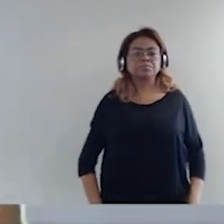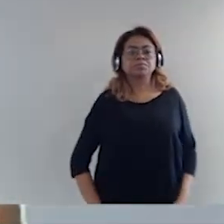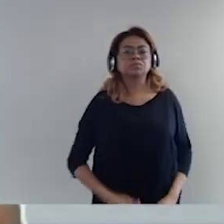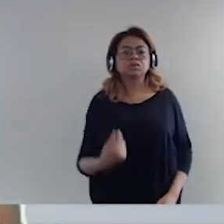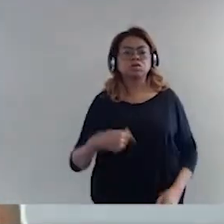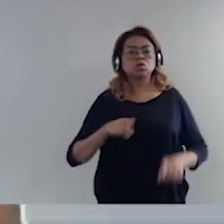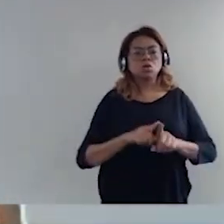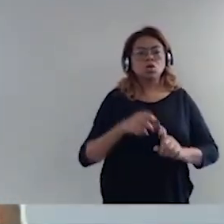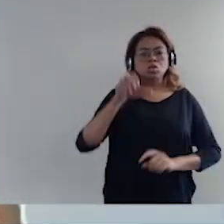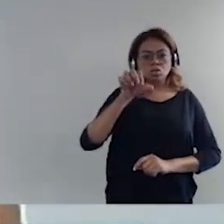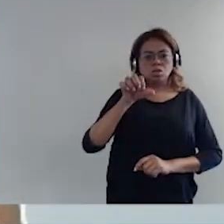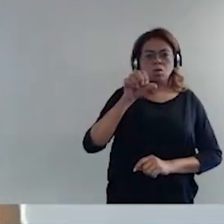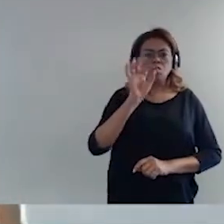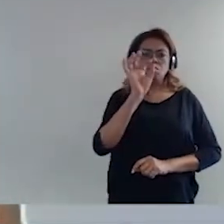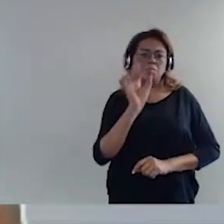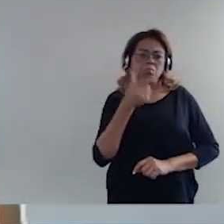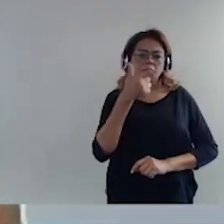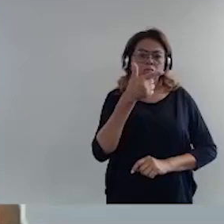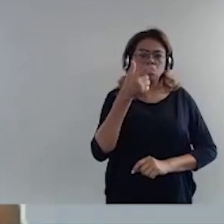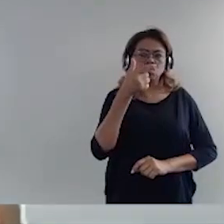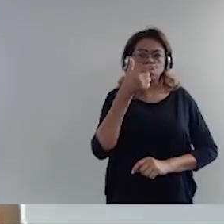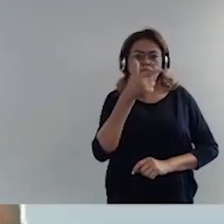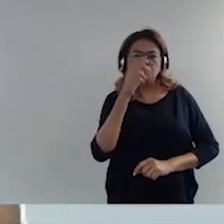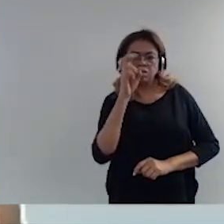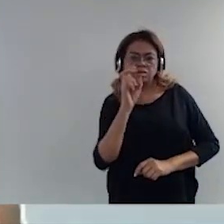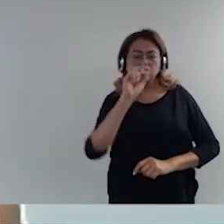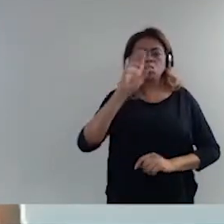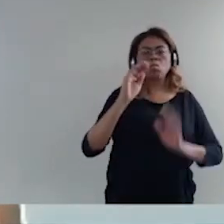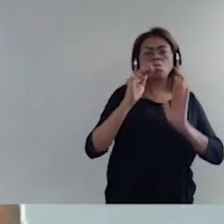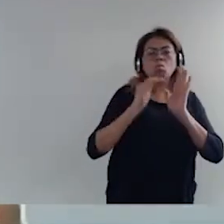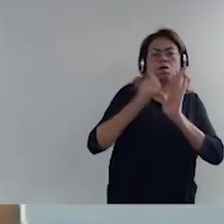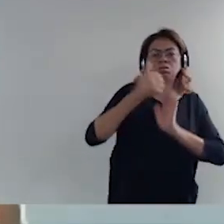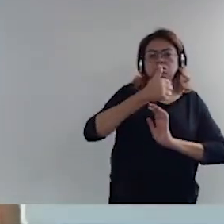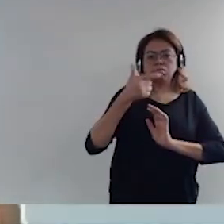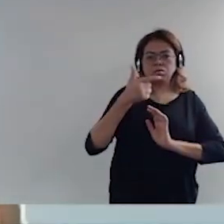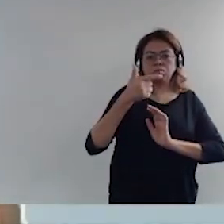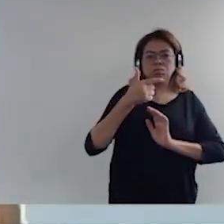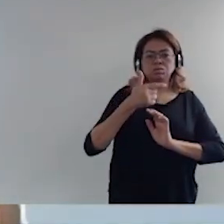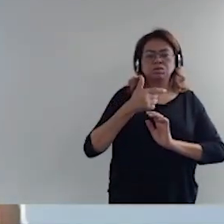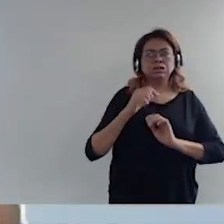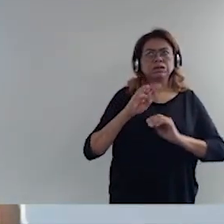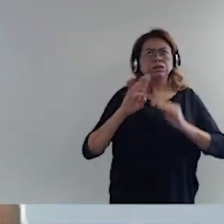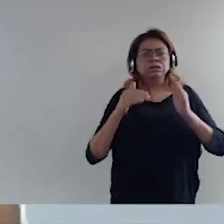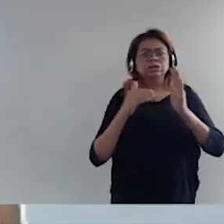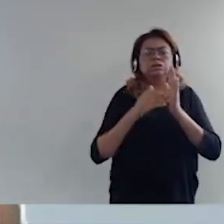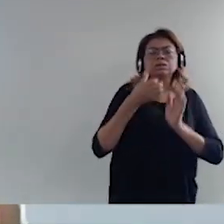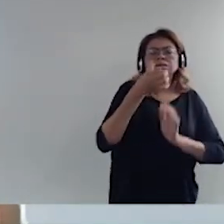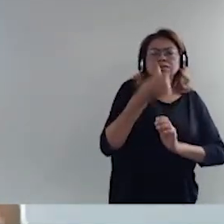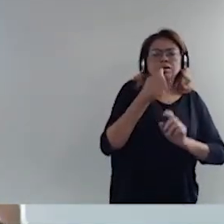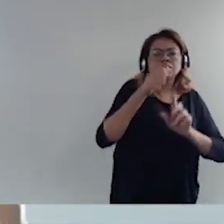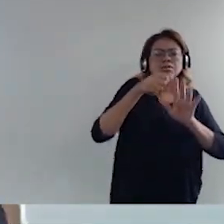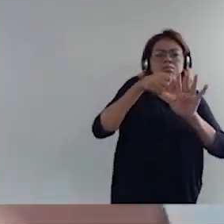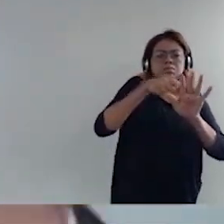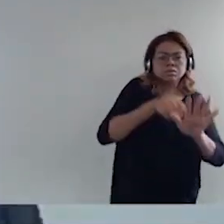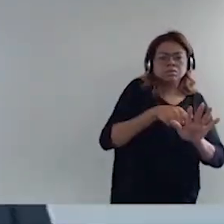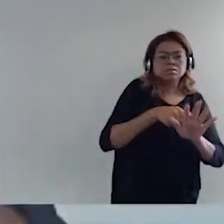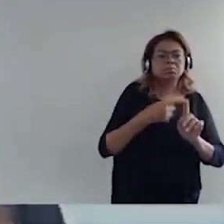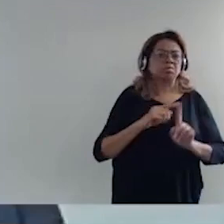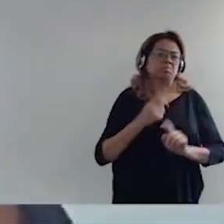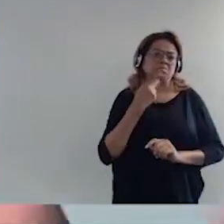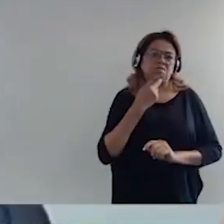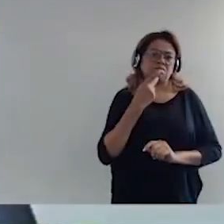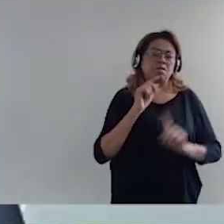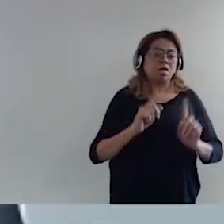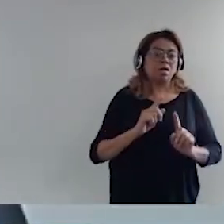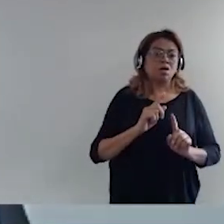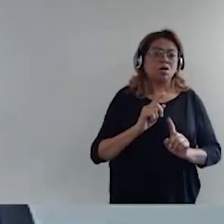de 9,25 para 12 em 6 meses. Ou seja, não precisa dizer que o governo